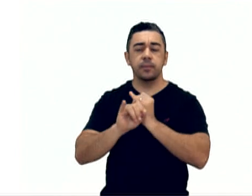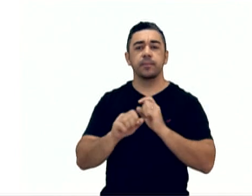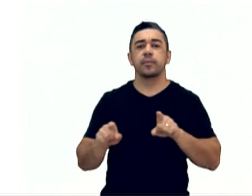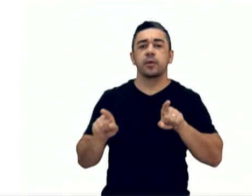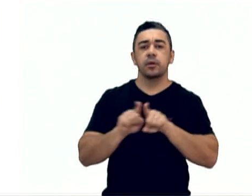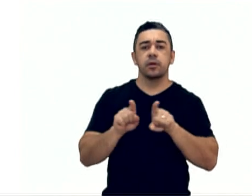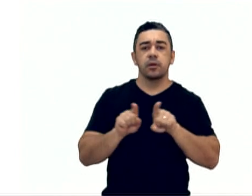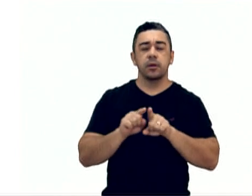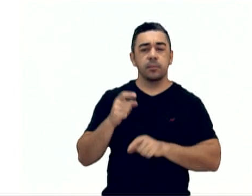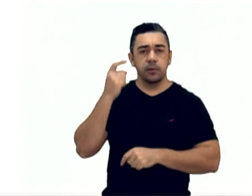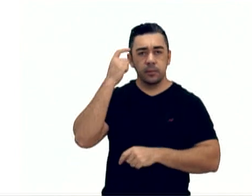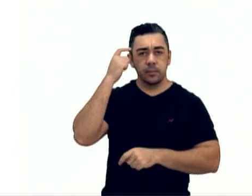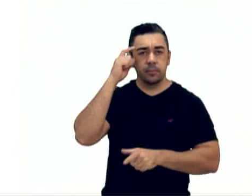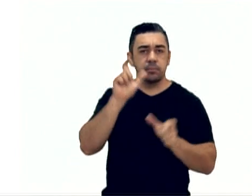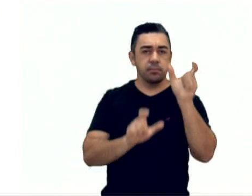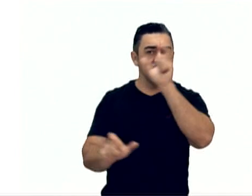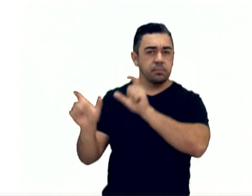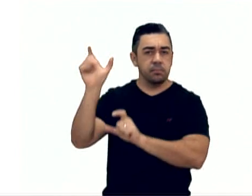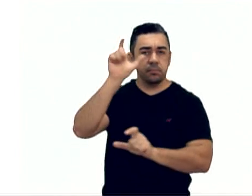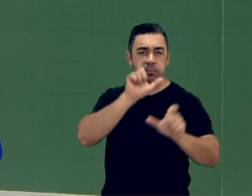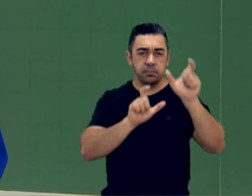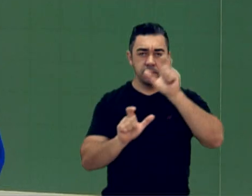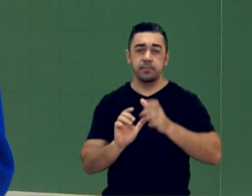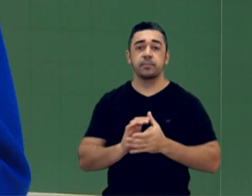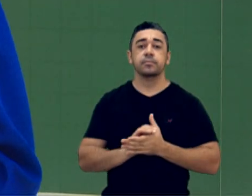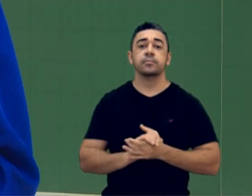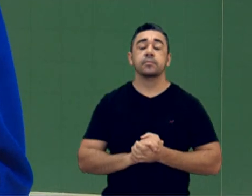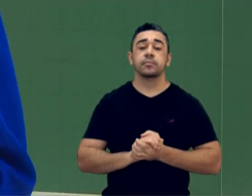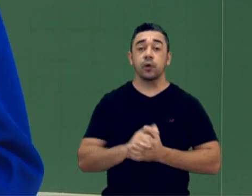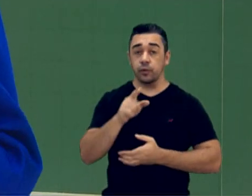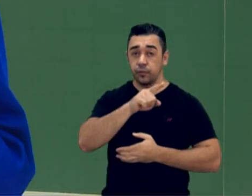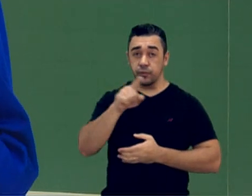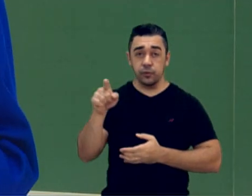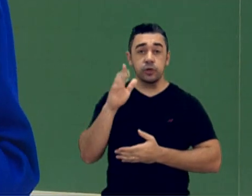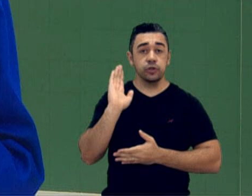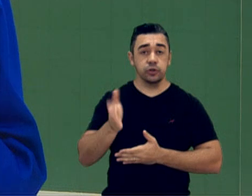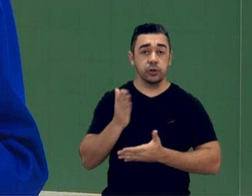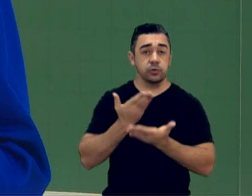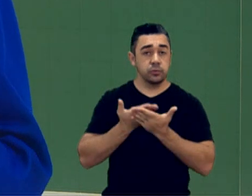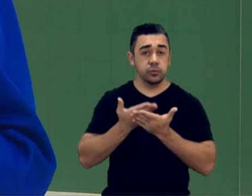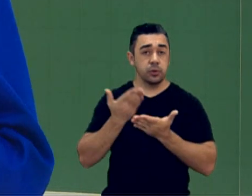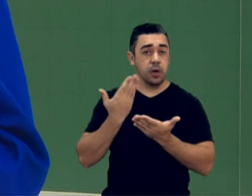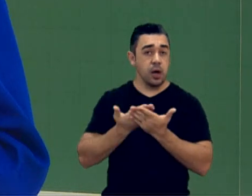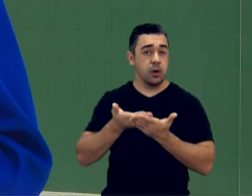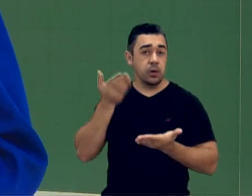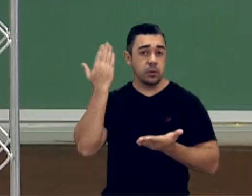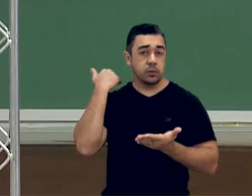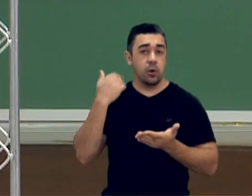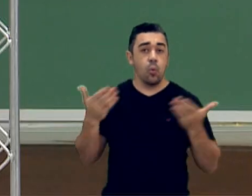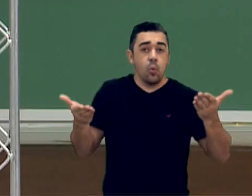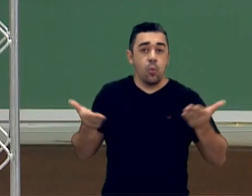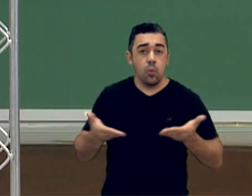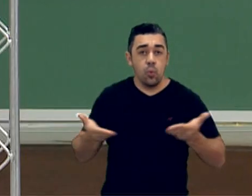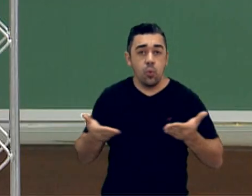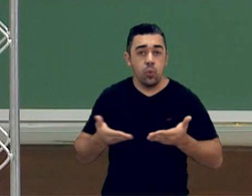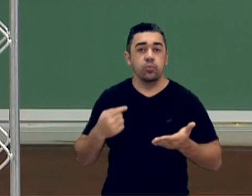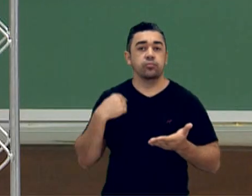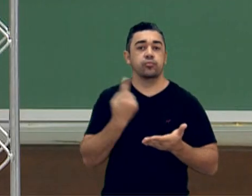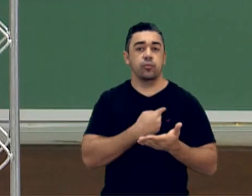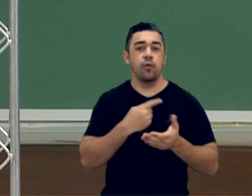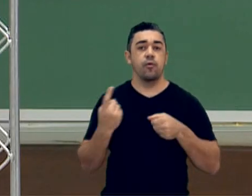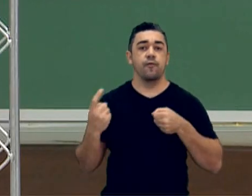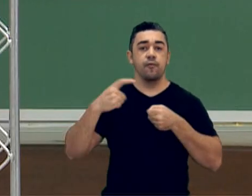maps. A maioria desses conteúdos aqui, vocês já estudaram nas aulas anteriores e hoje a gente vai